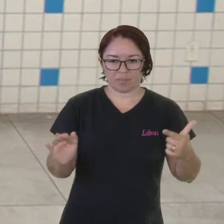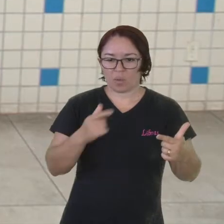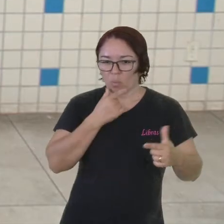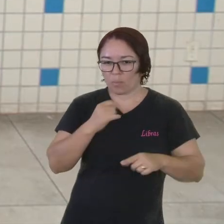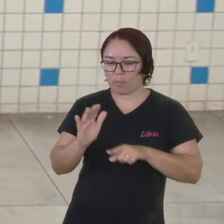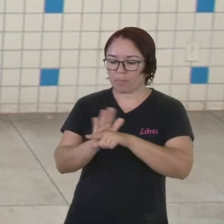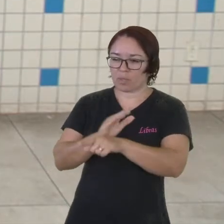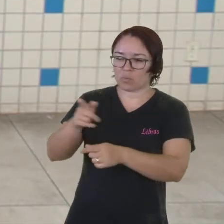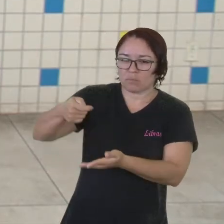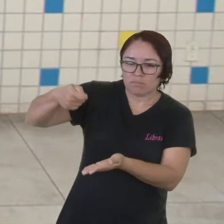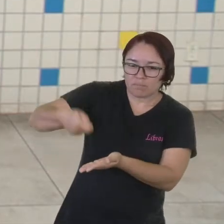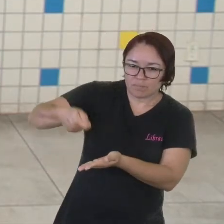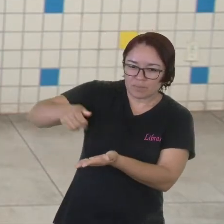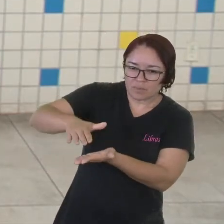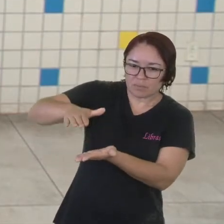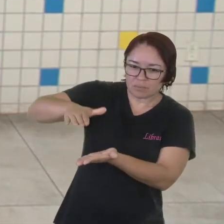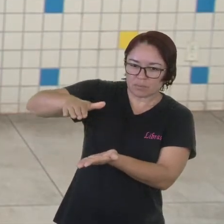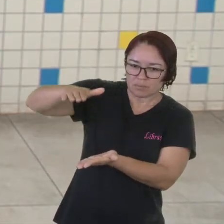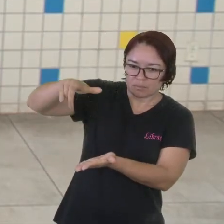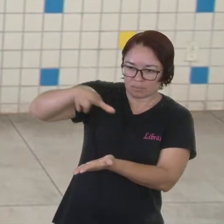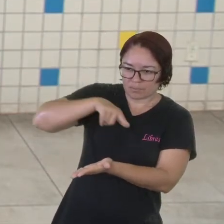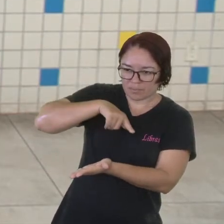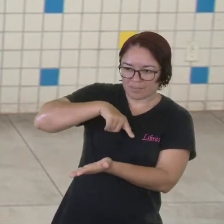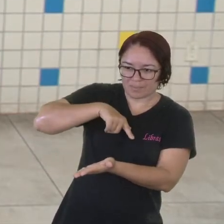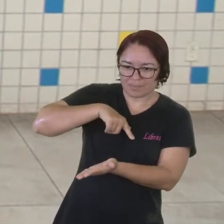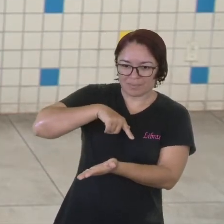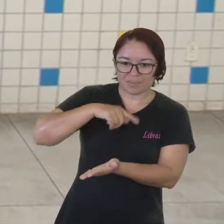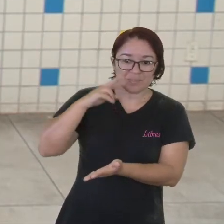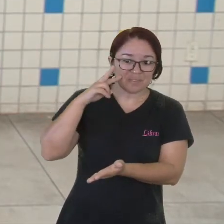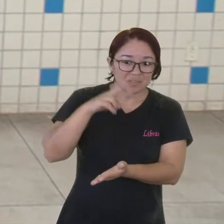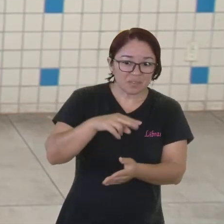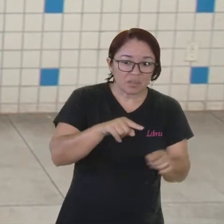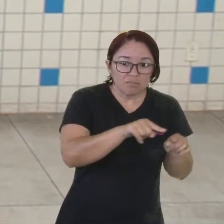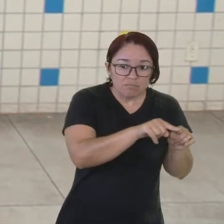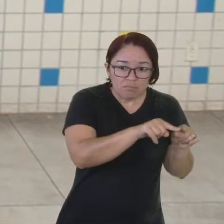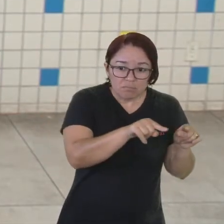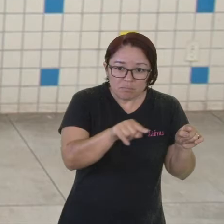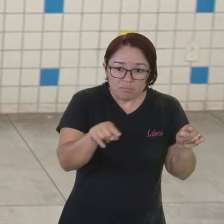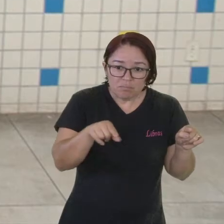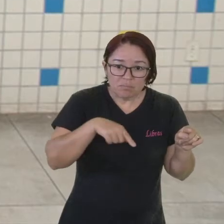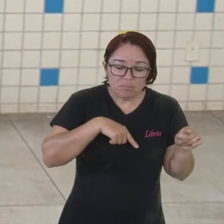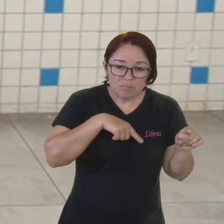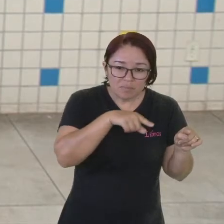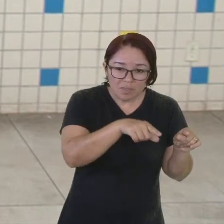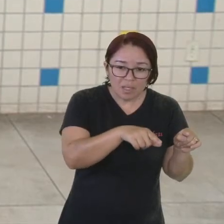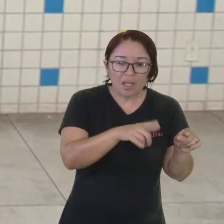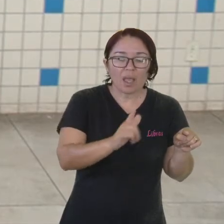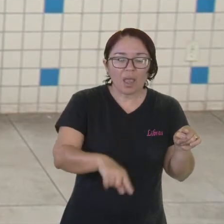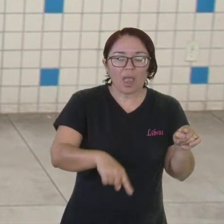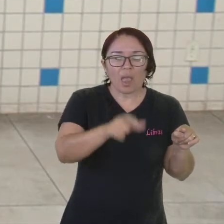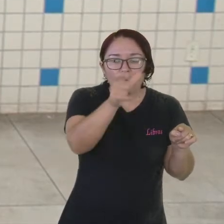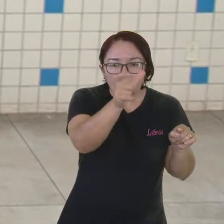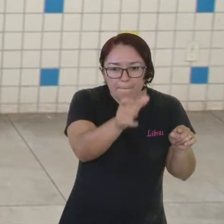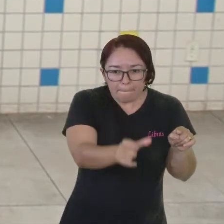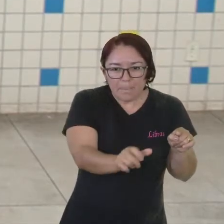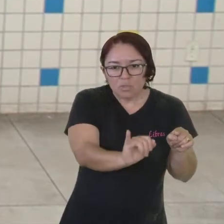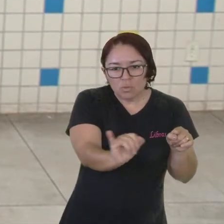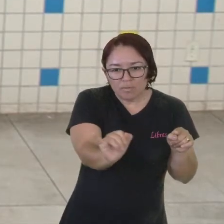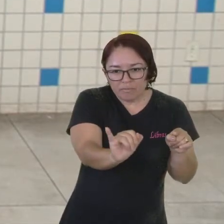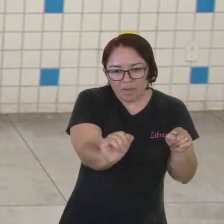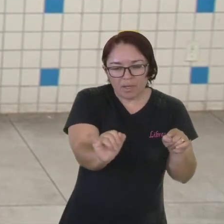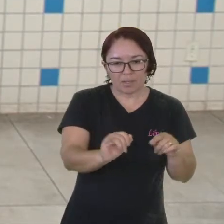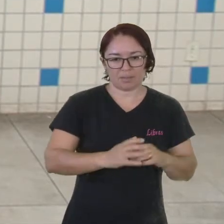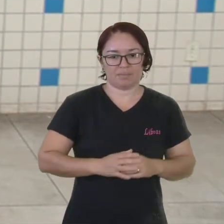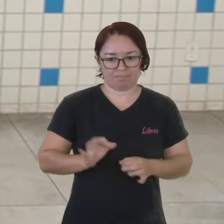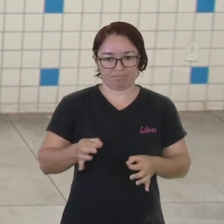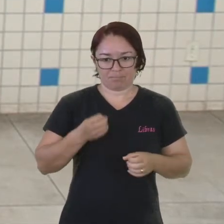o homem. Usou travessão para mostrar também o discurso direto, que é a fala do personagem. Certo?